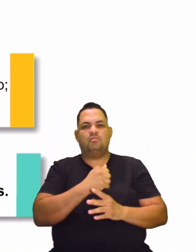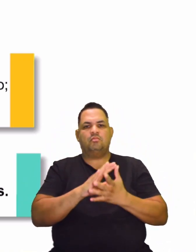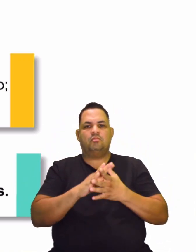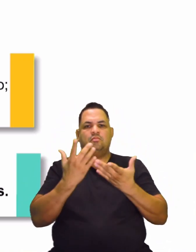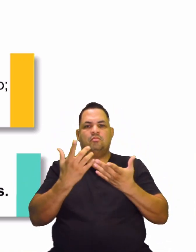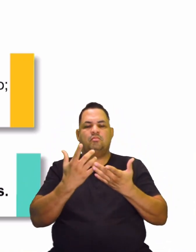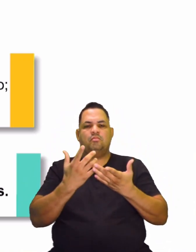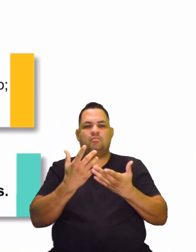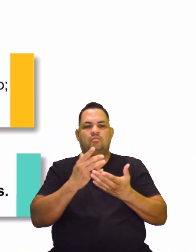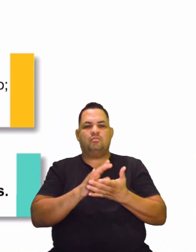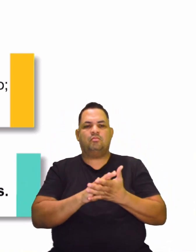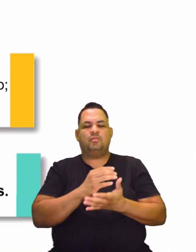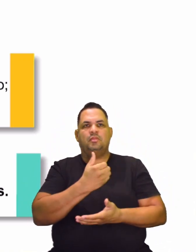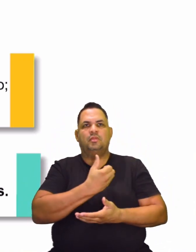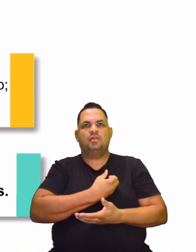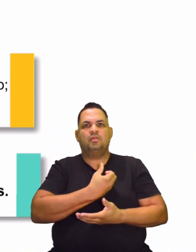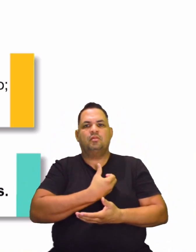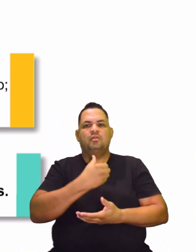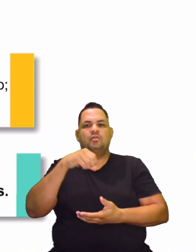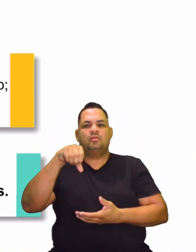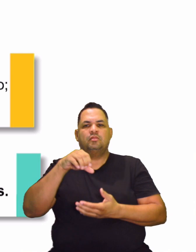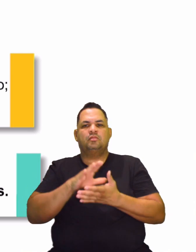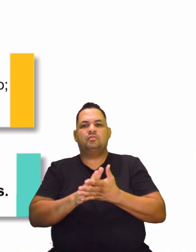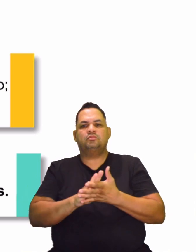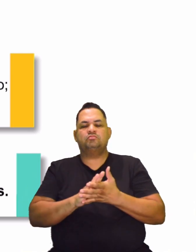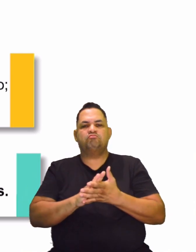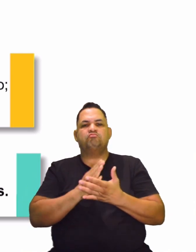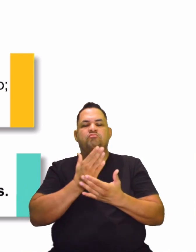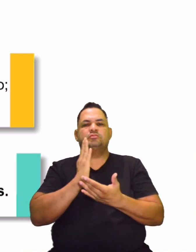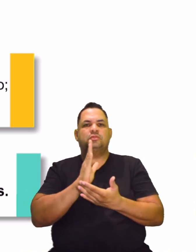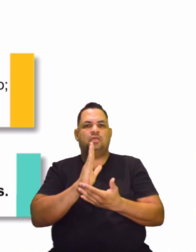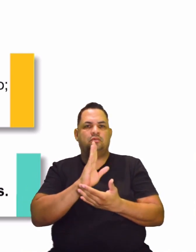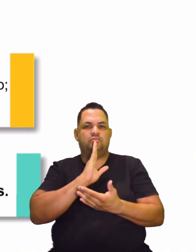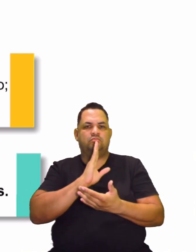Vocês conheceram aí várias características da arte egípcia.